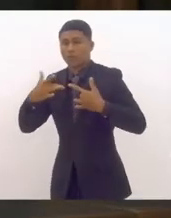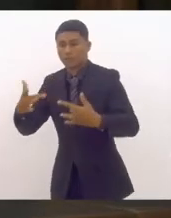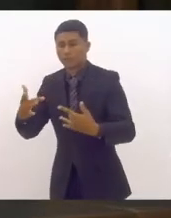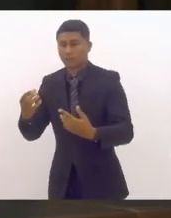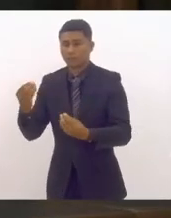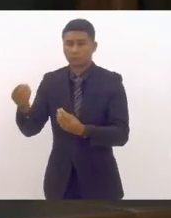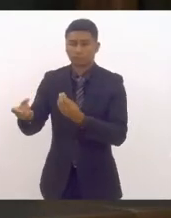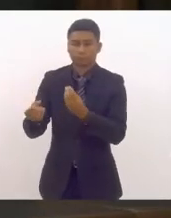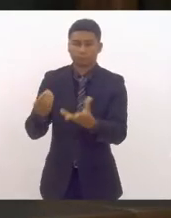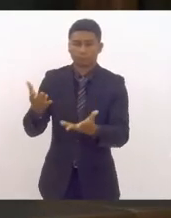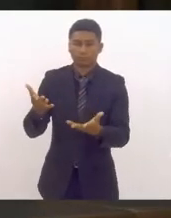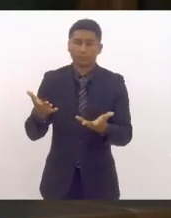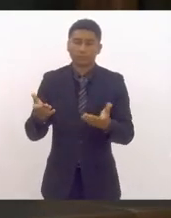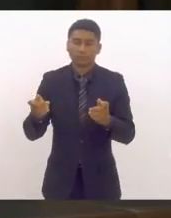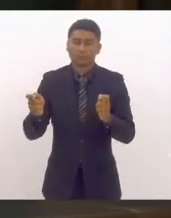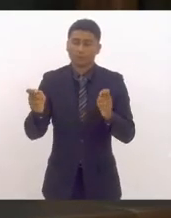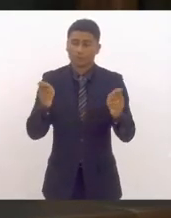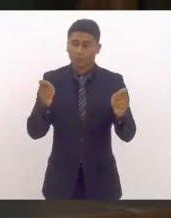do controle